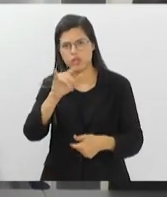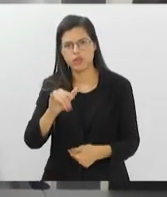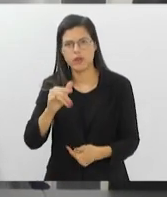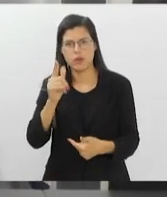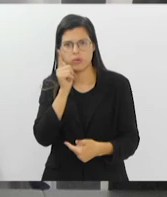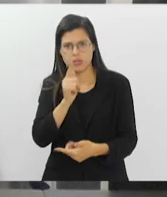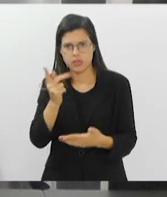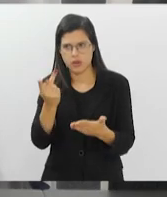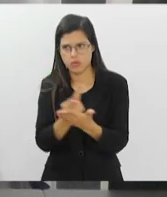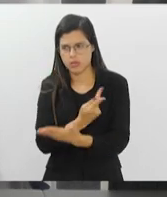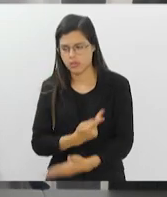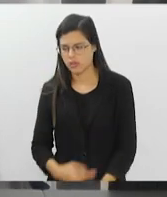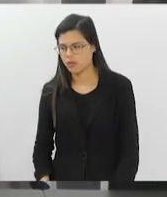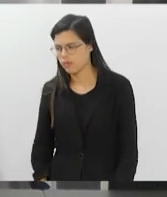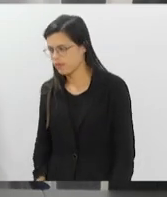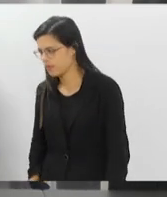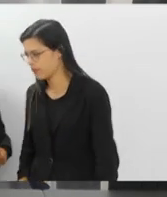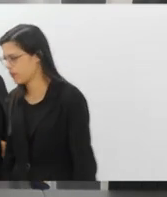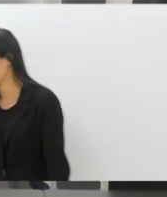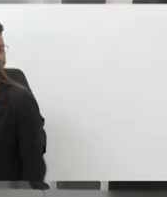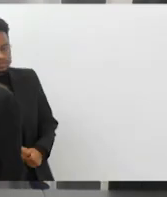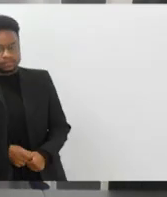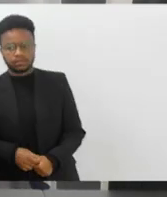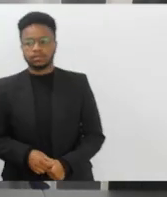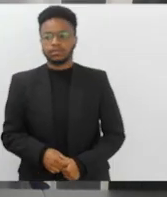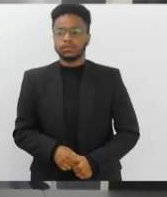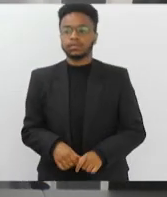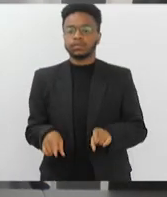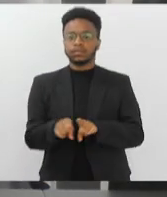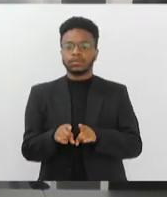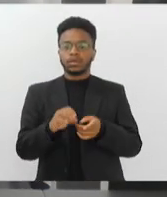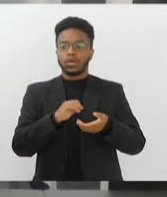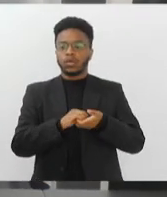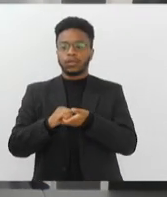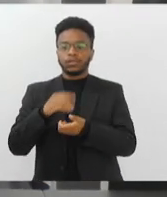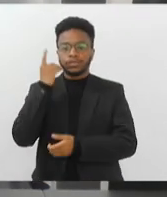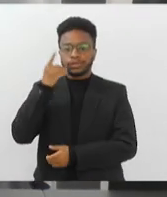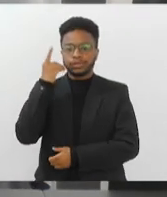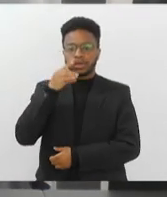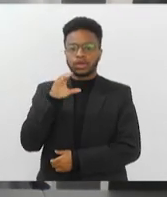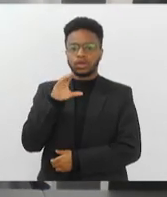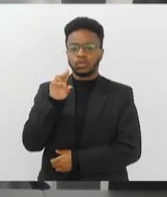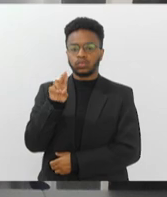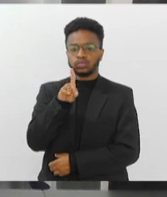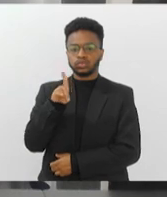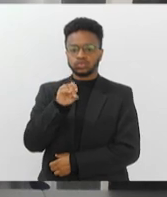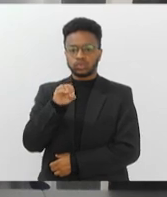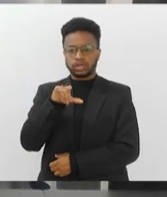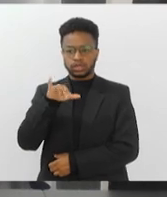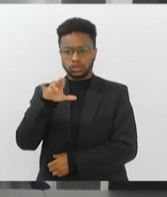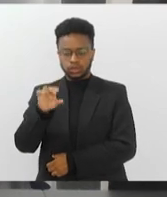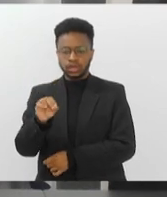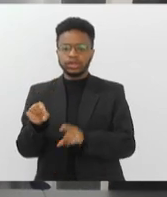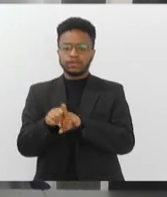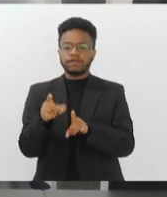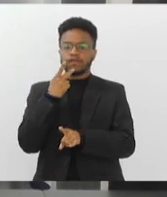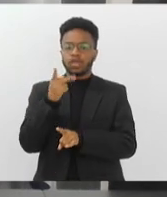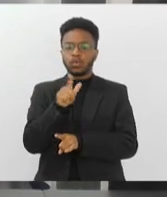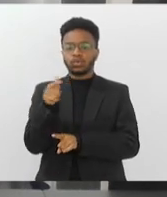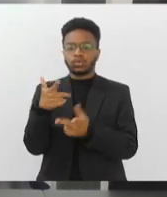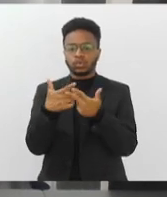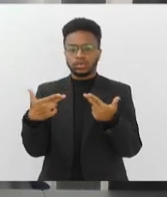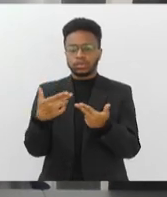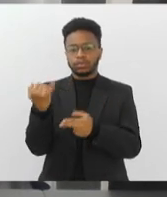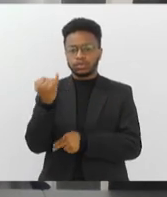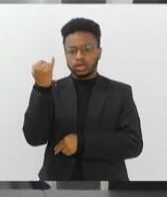acontecer, cumprimentar o deputado Cozzolino e fazer mais um gancho que considero importante, já pedindo desculpa pelo